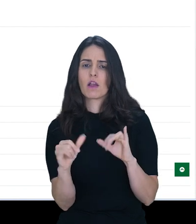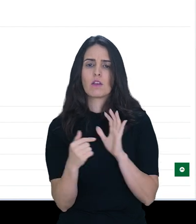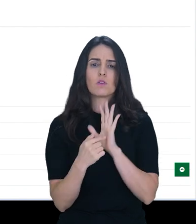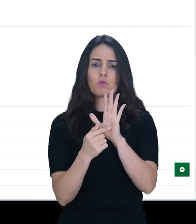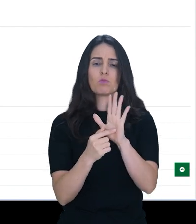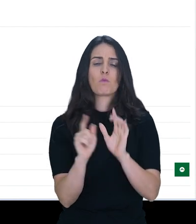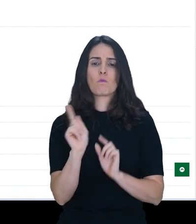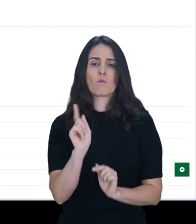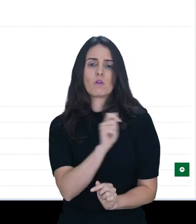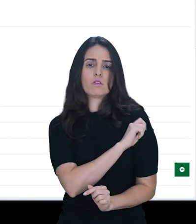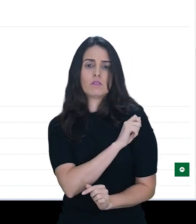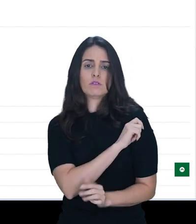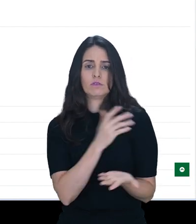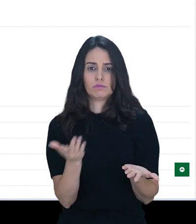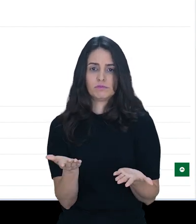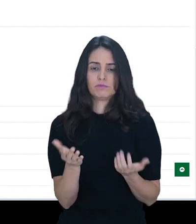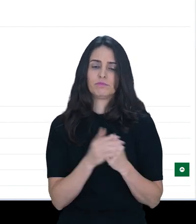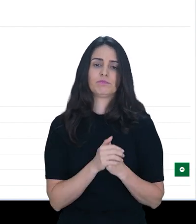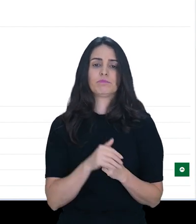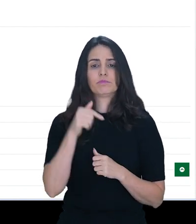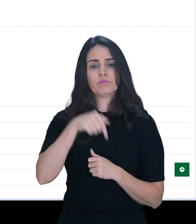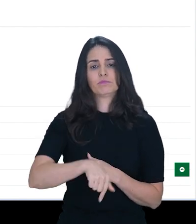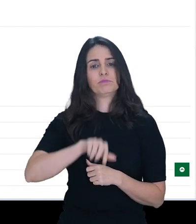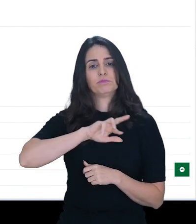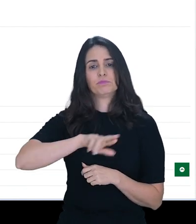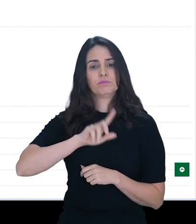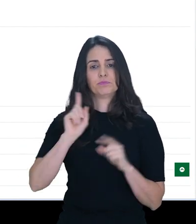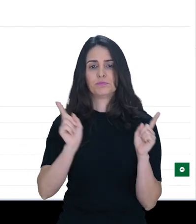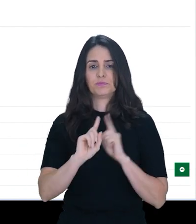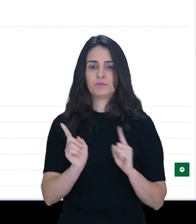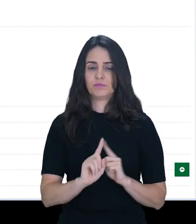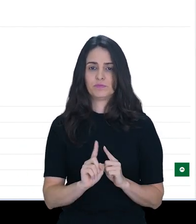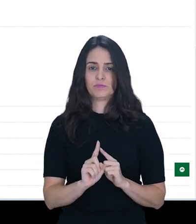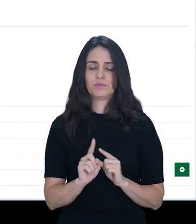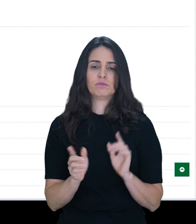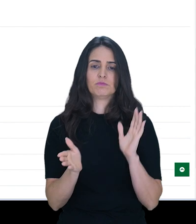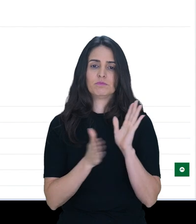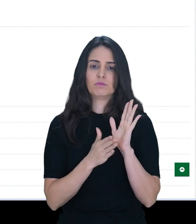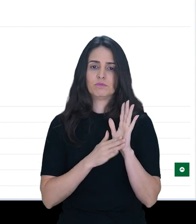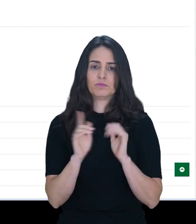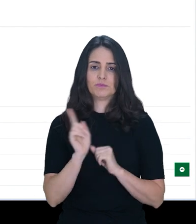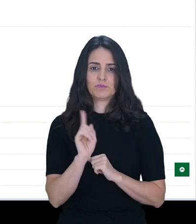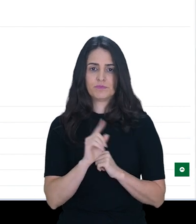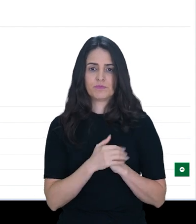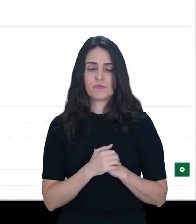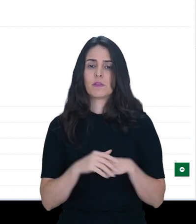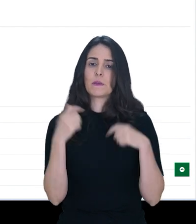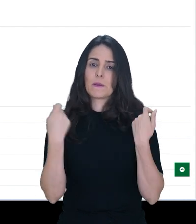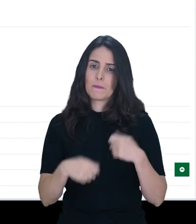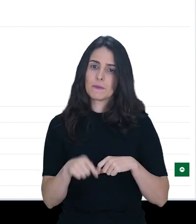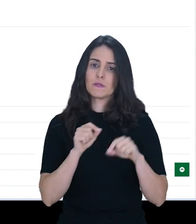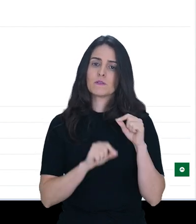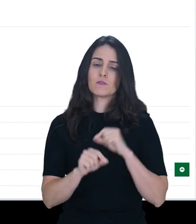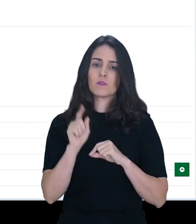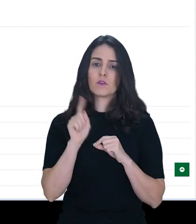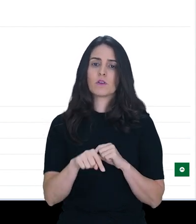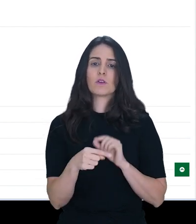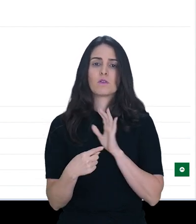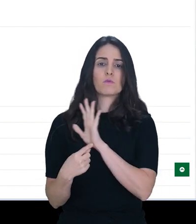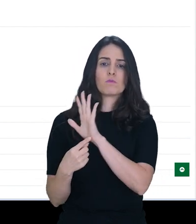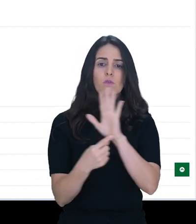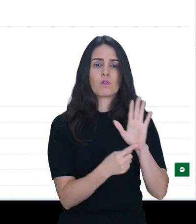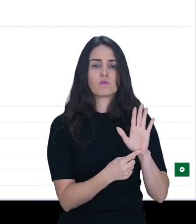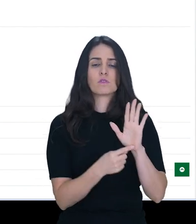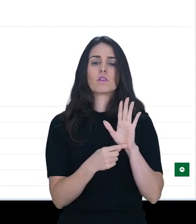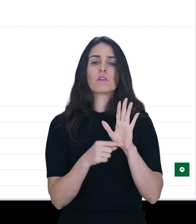mostrar o nome do estudante, no meu contexto aqui também não seria o ideal. Aqui eu preciso que mostre porque